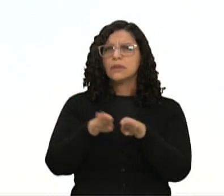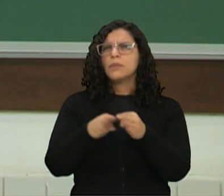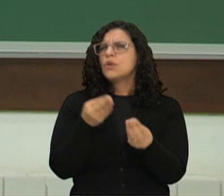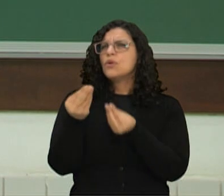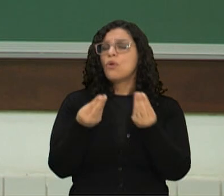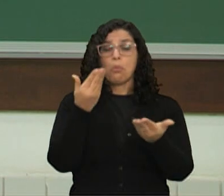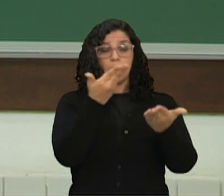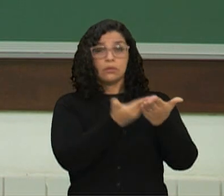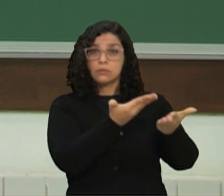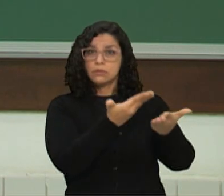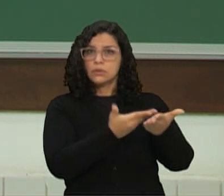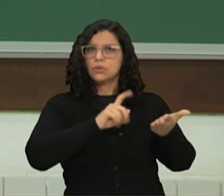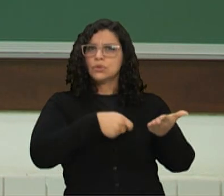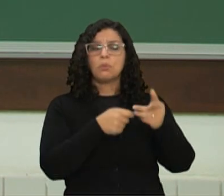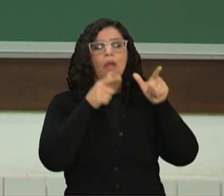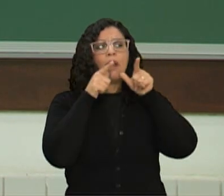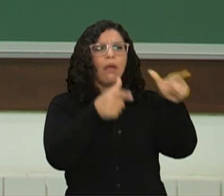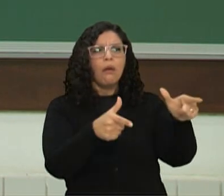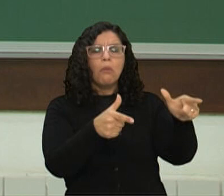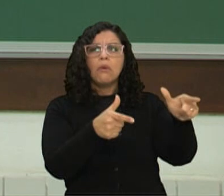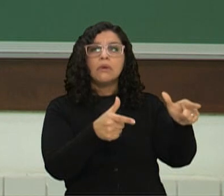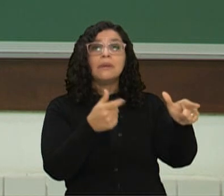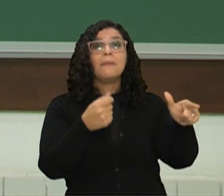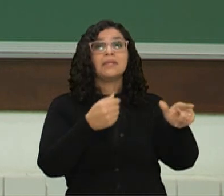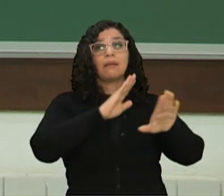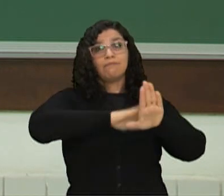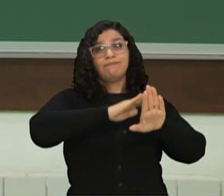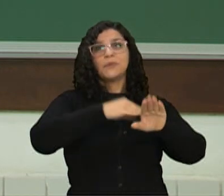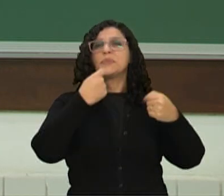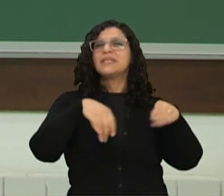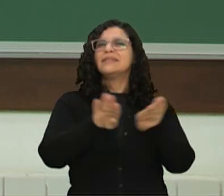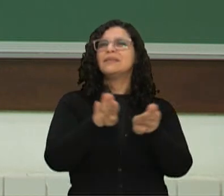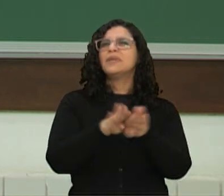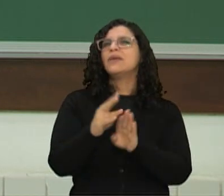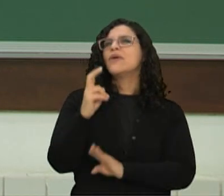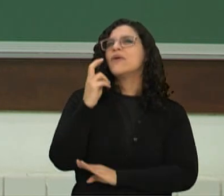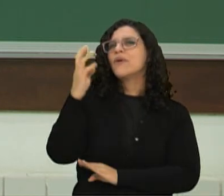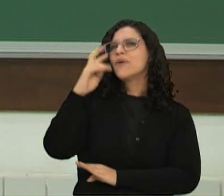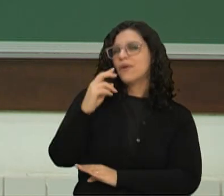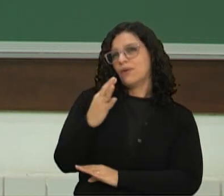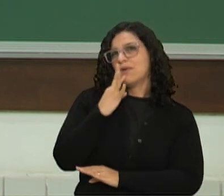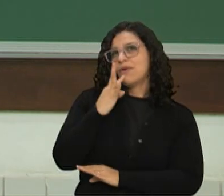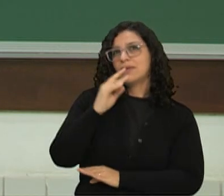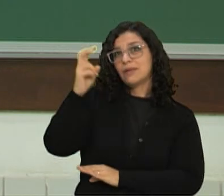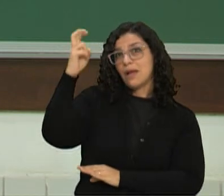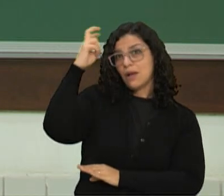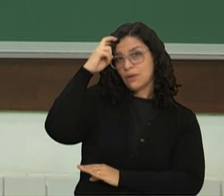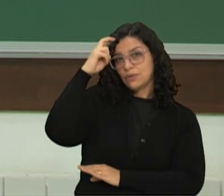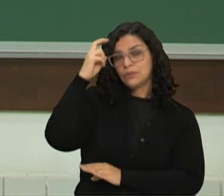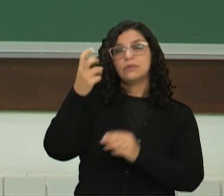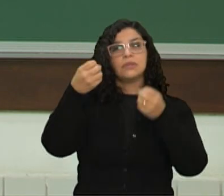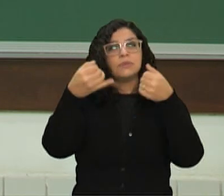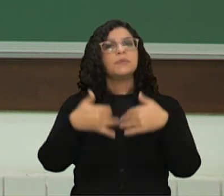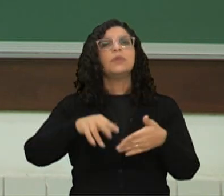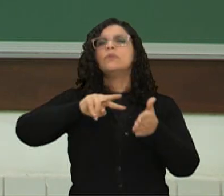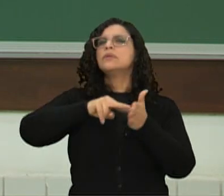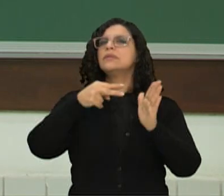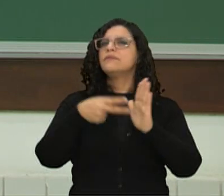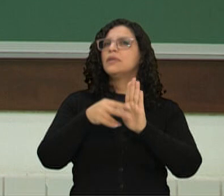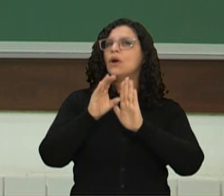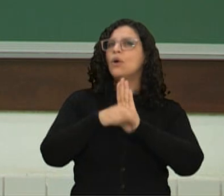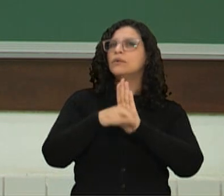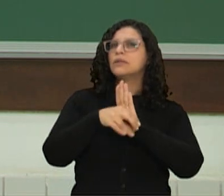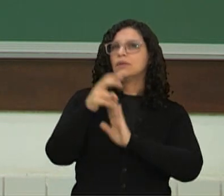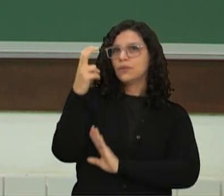como nós estudarmos uma língua sem conhecer a cultura dela. E eu trouxe também a definição de cultura para